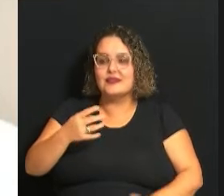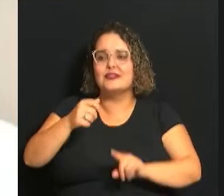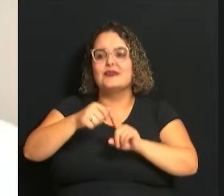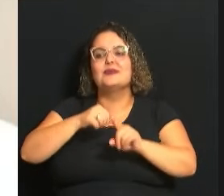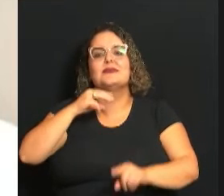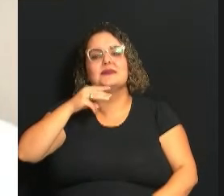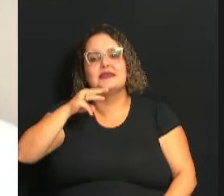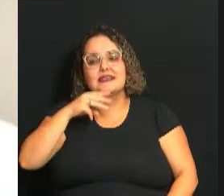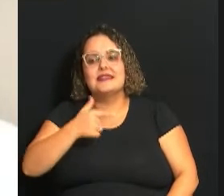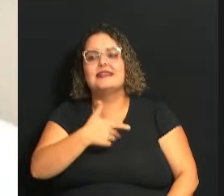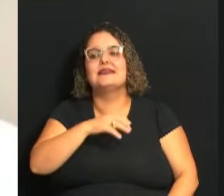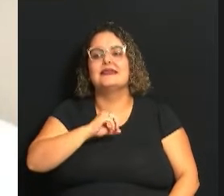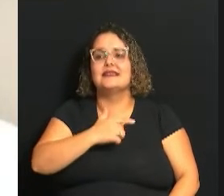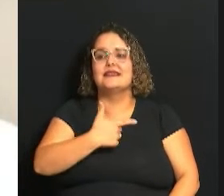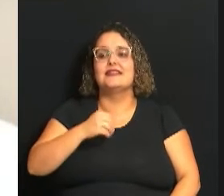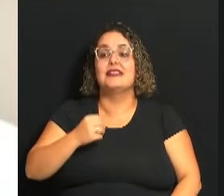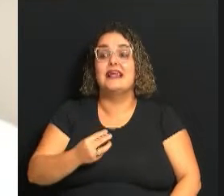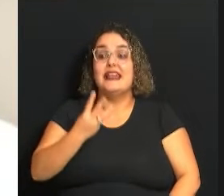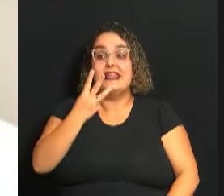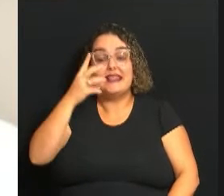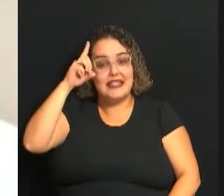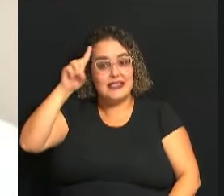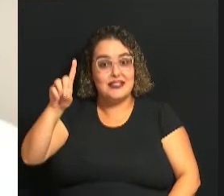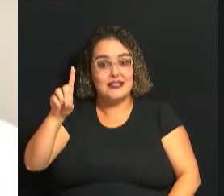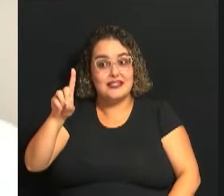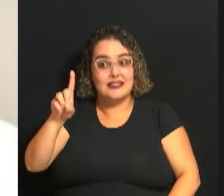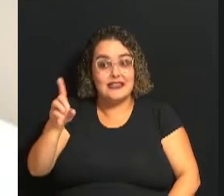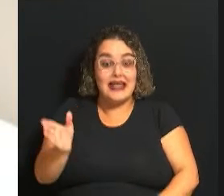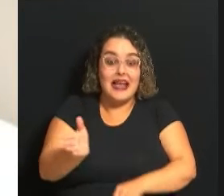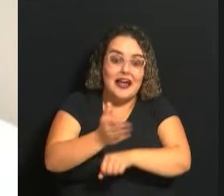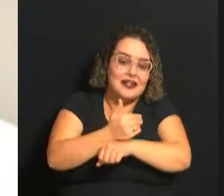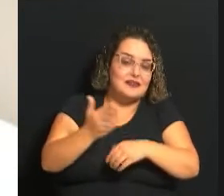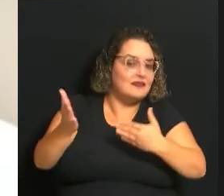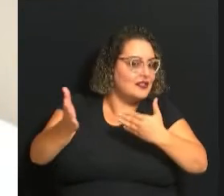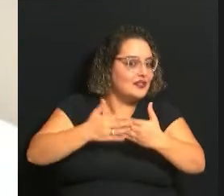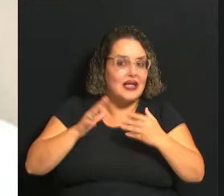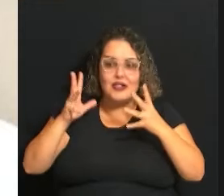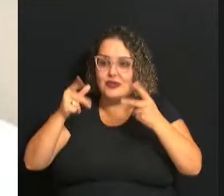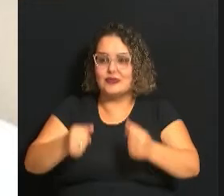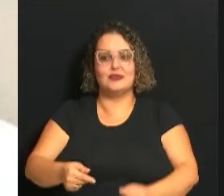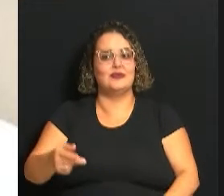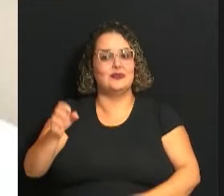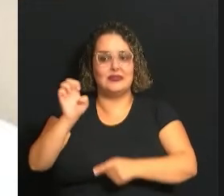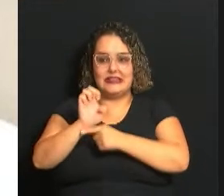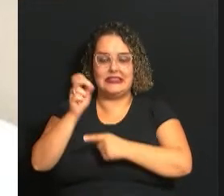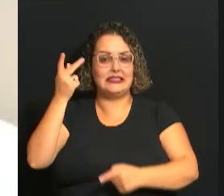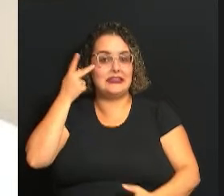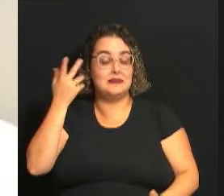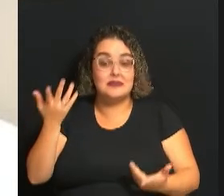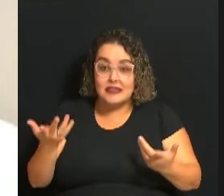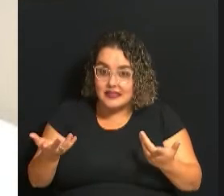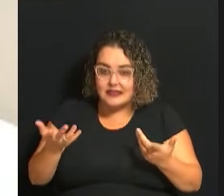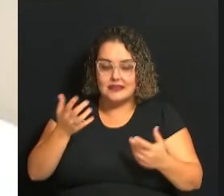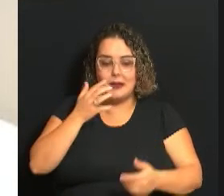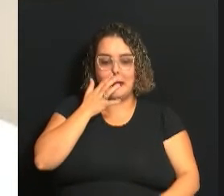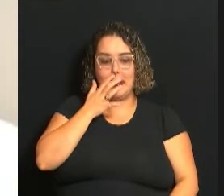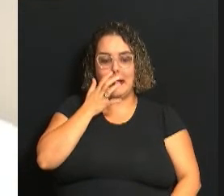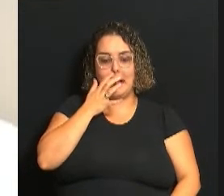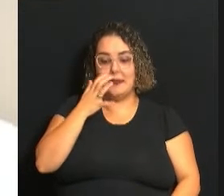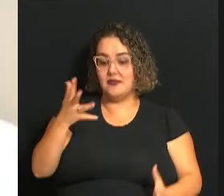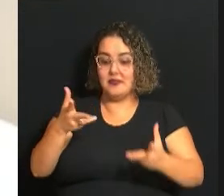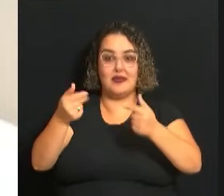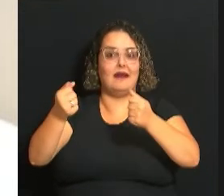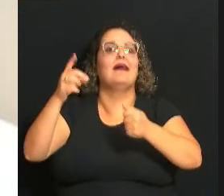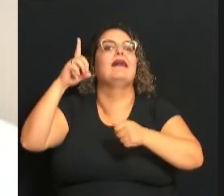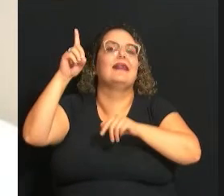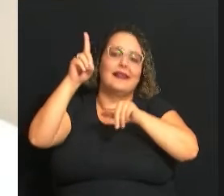2020, 3 dias antes de fechar tudo para a pandemia aqui em São Paulo, né, no estado de São Paulo. Enfim, e foi maravilhoso, e Deus estava lá